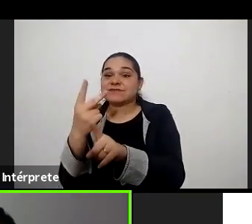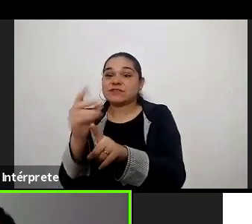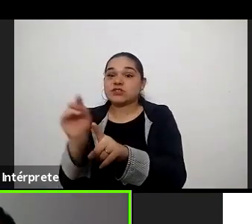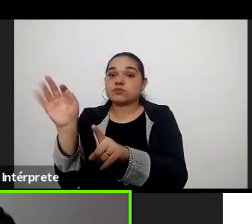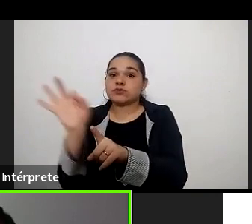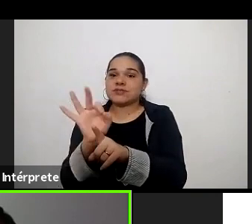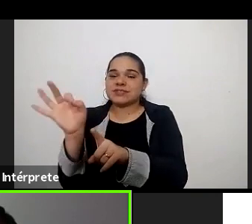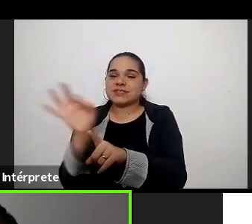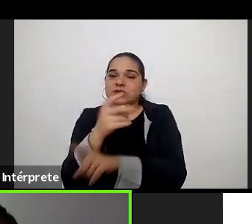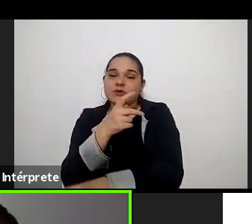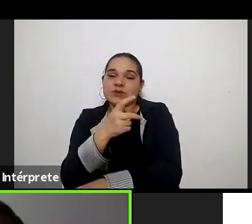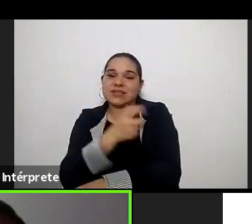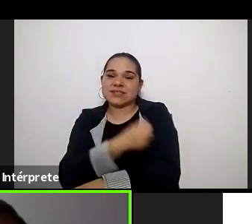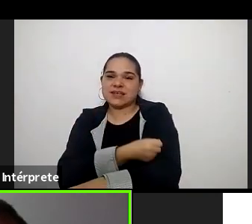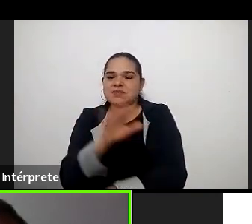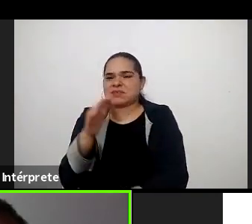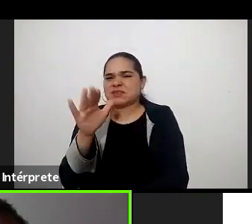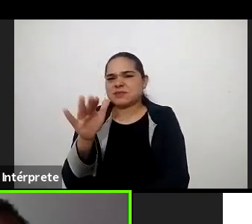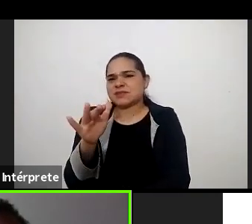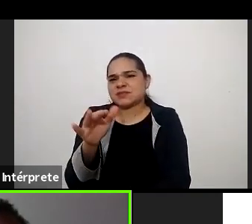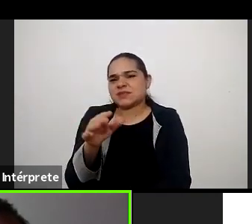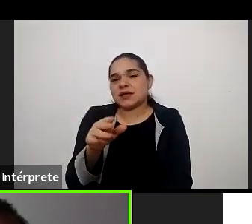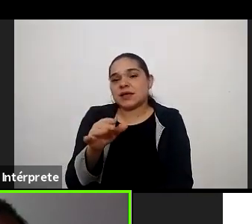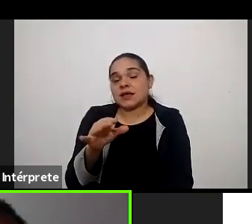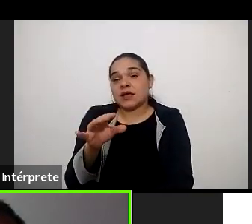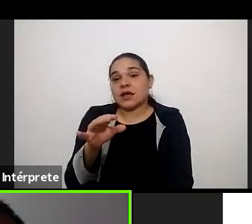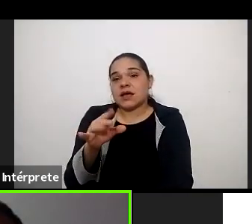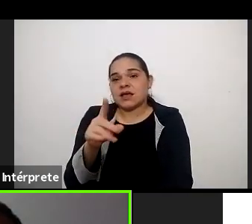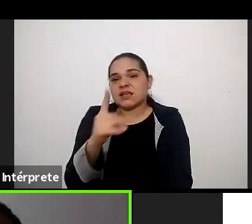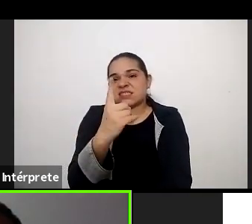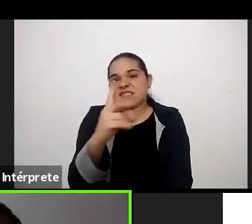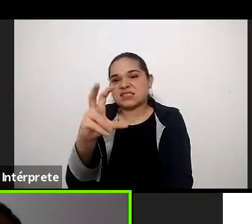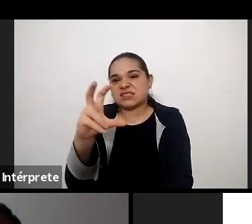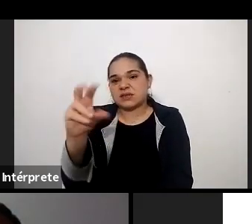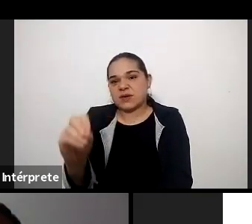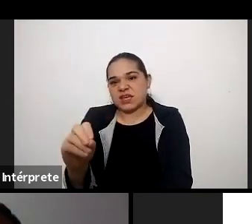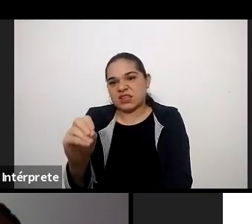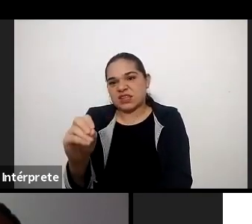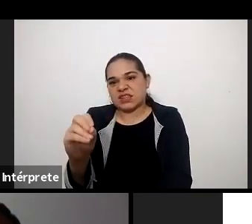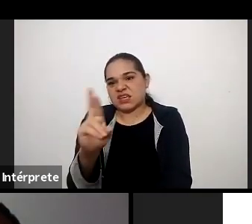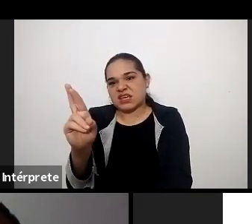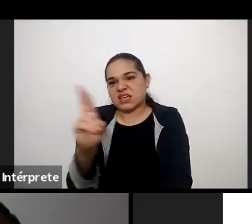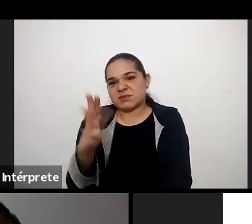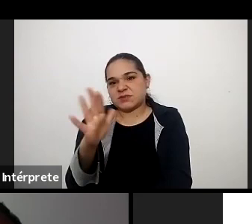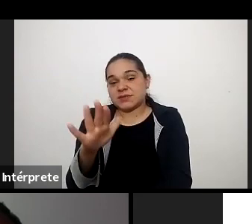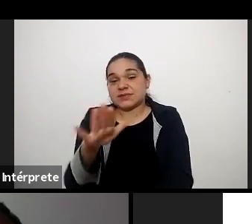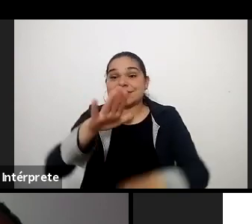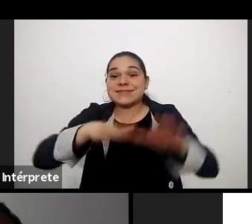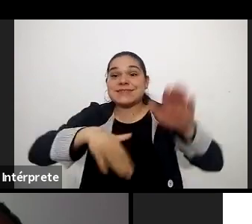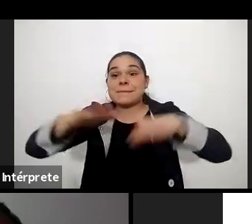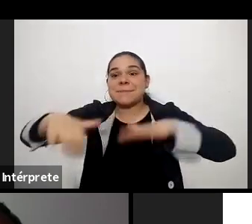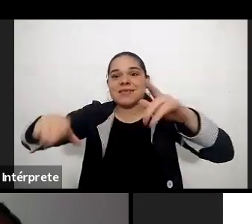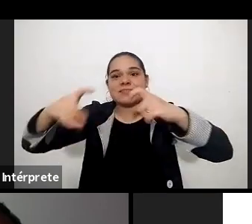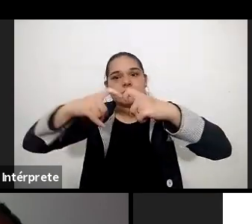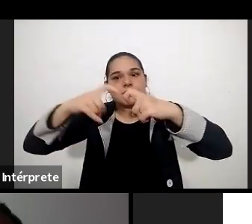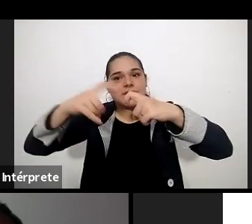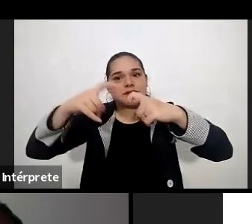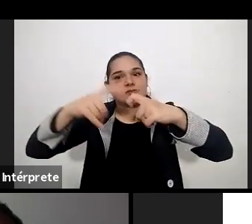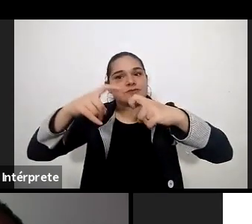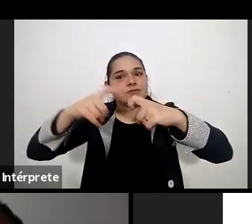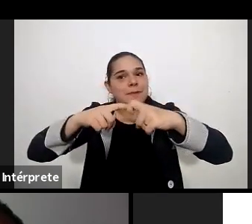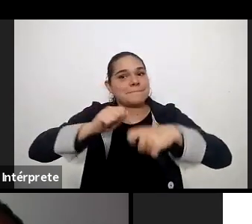não não sei dizer mas bora deve ser acreditem um r$150 né conforme conforme a consulta